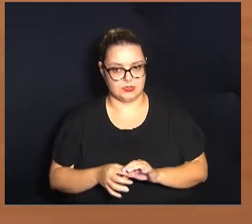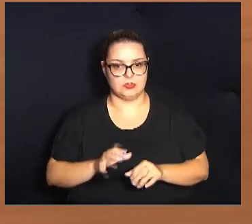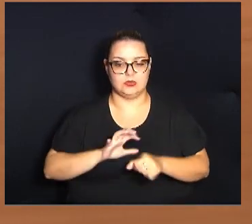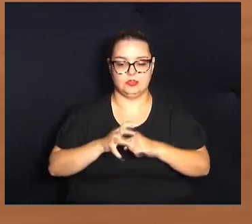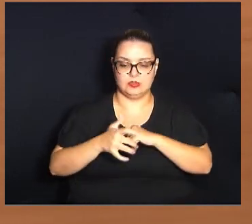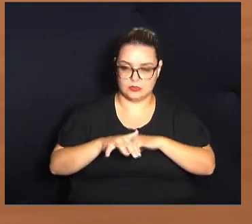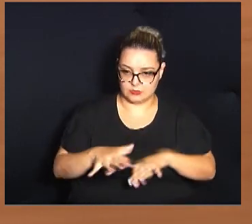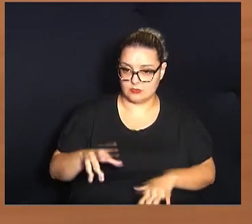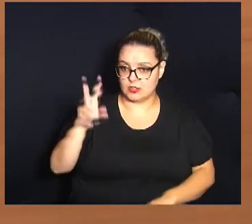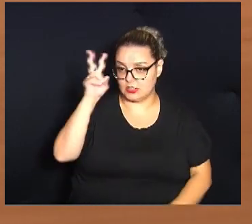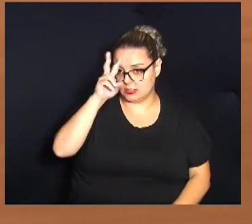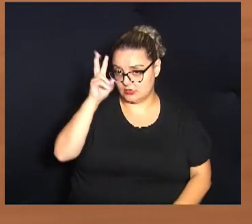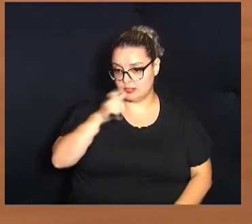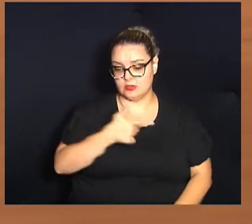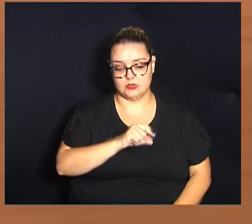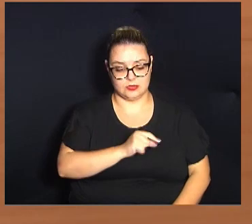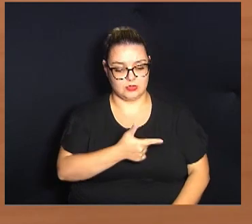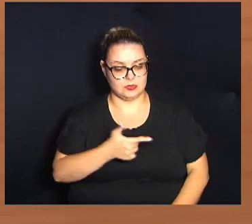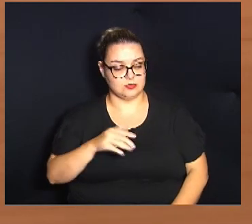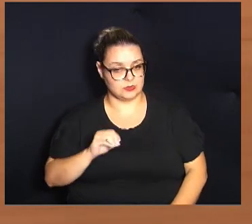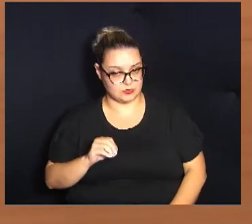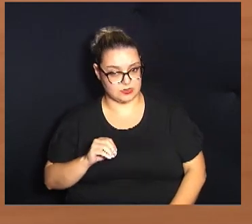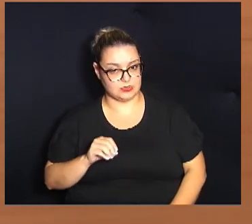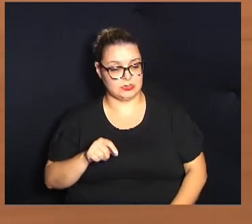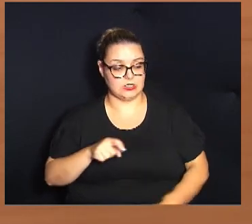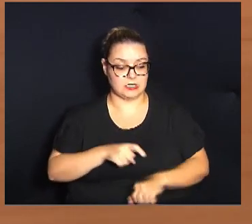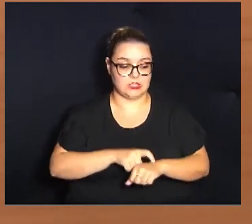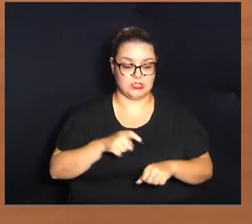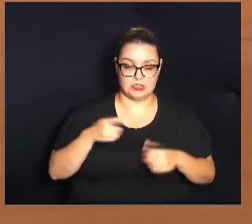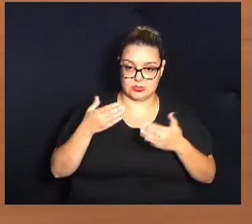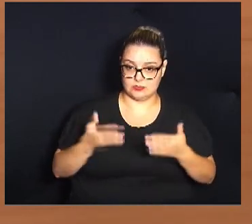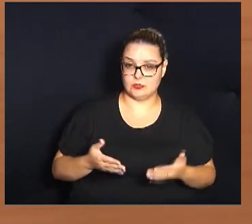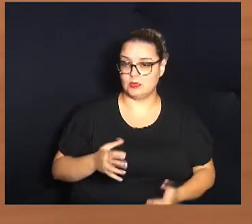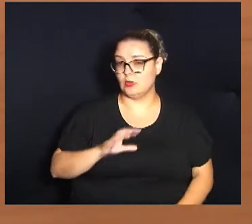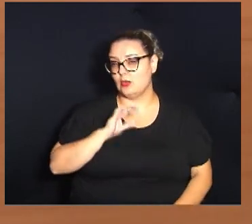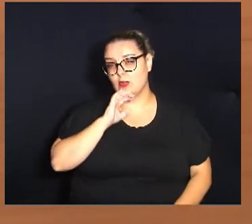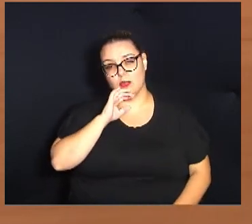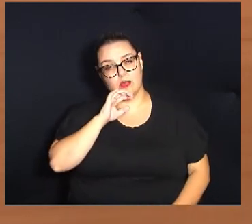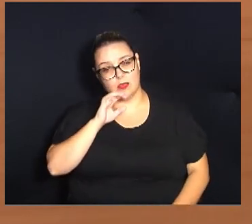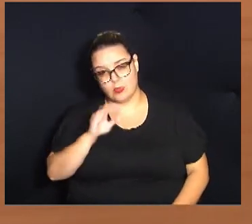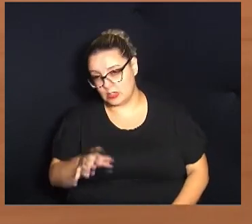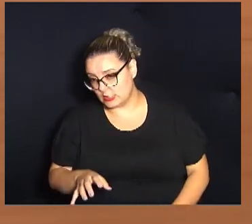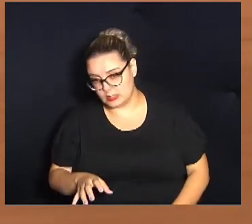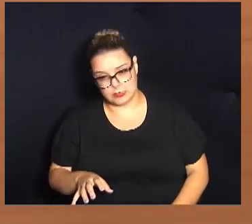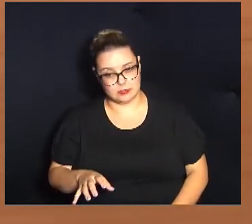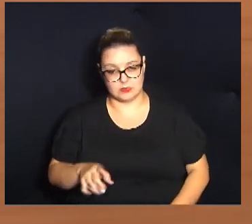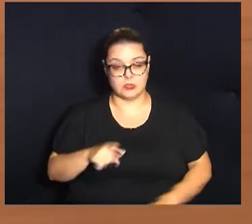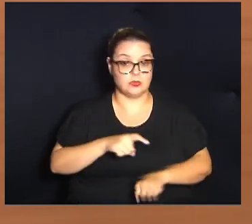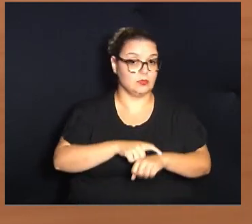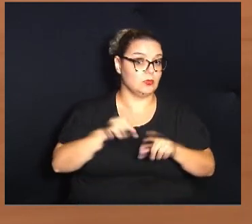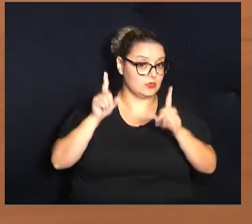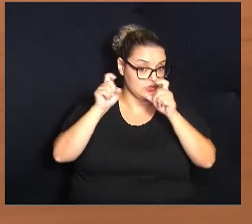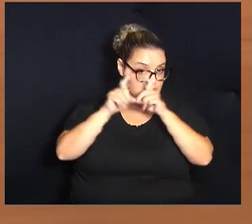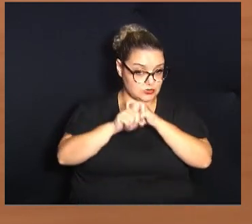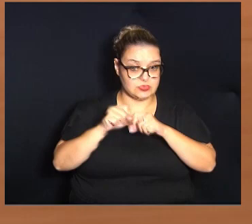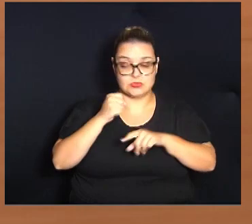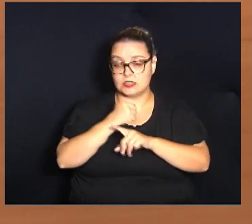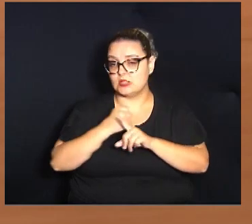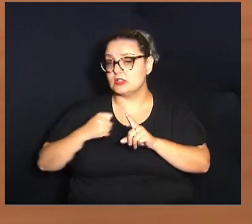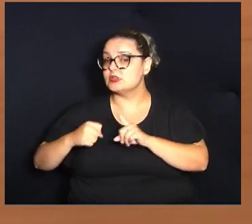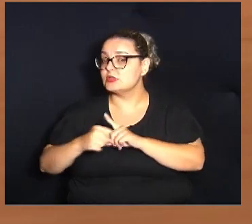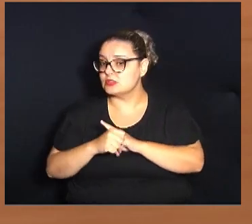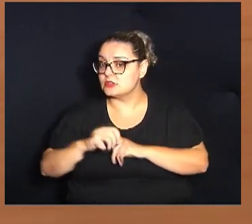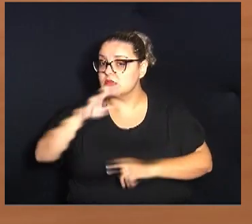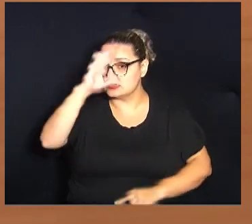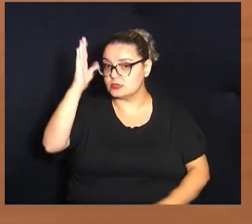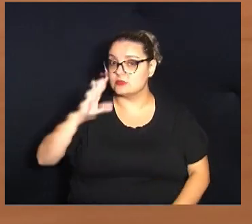Então, lembramos aqui, 2020, nós estávamos naquele momento trágico e no momento tão difícil que a sociedade brasileira passou,